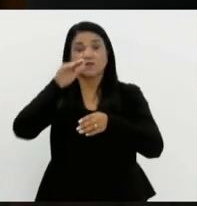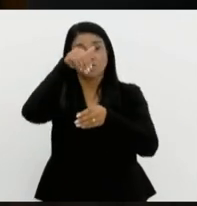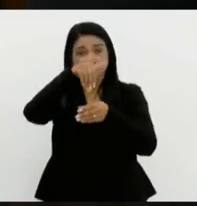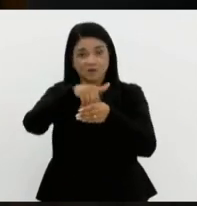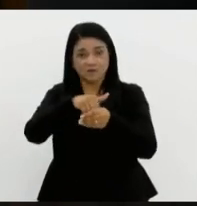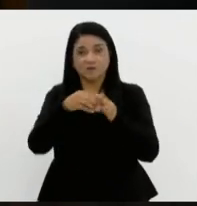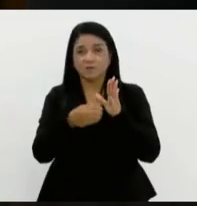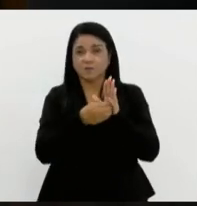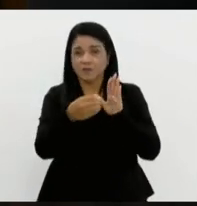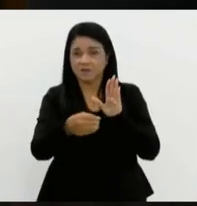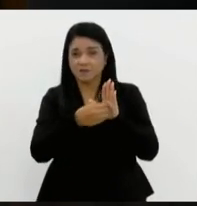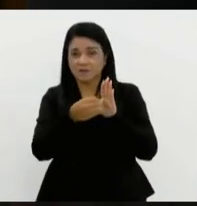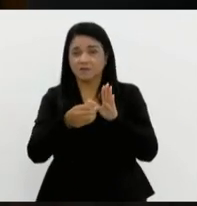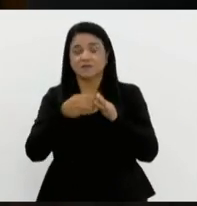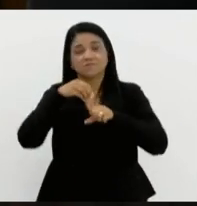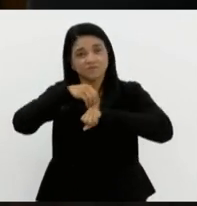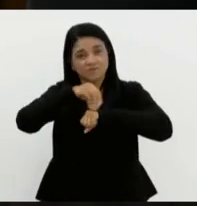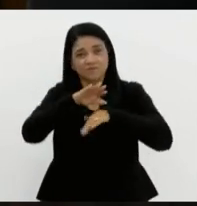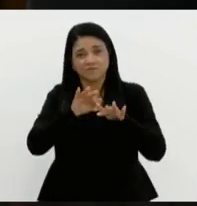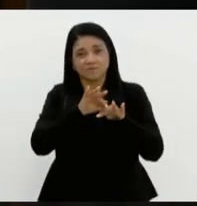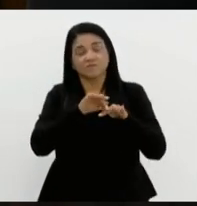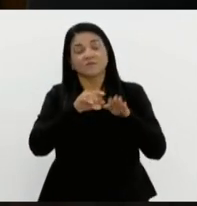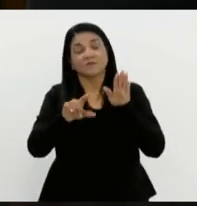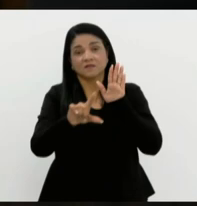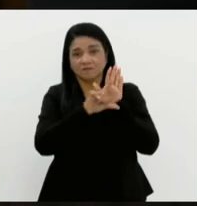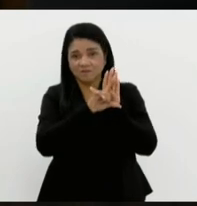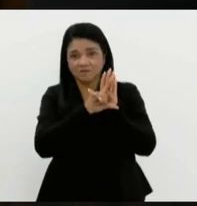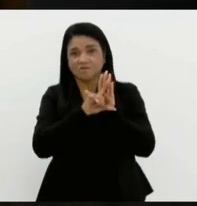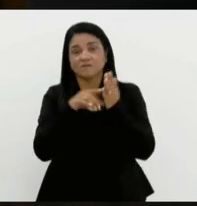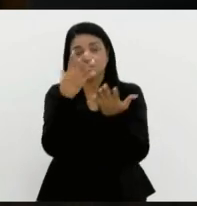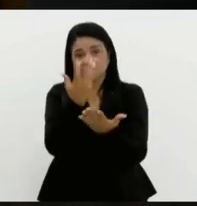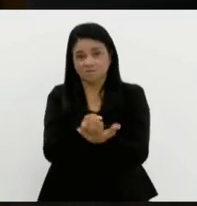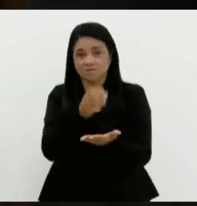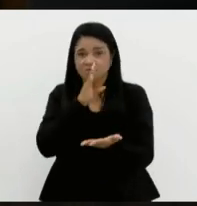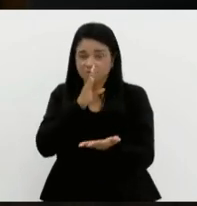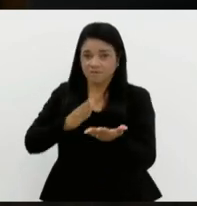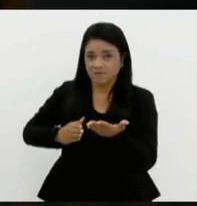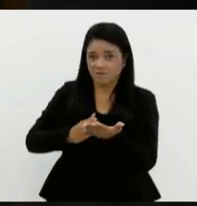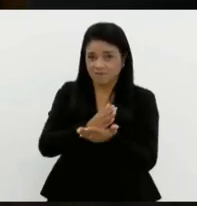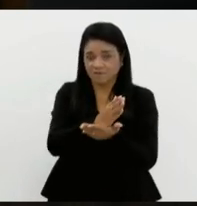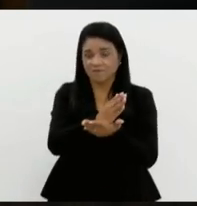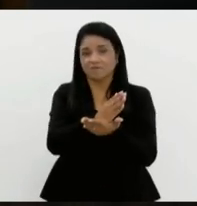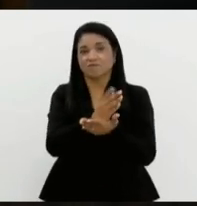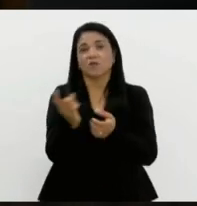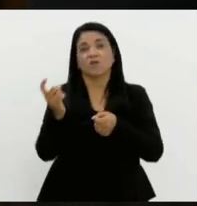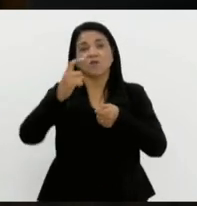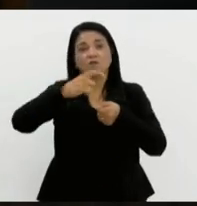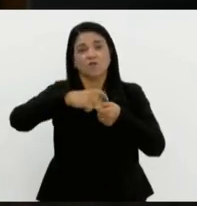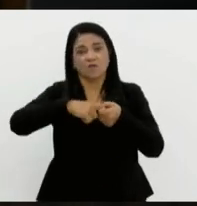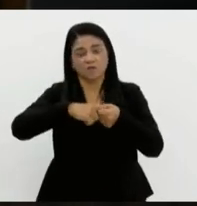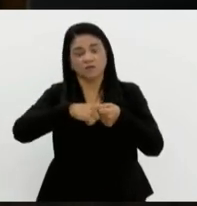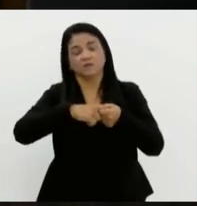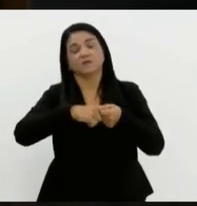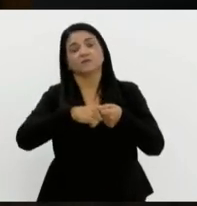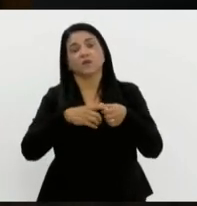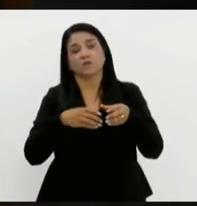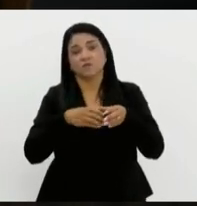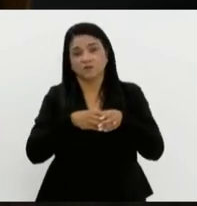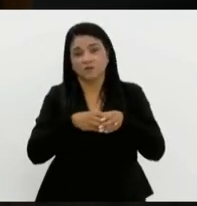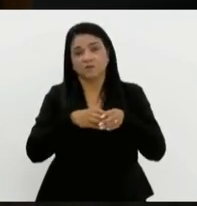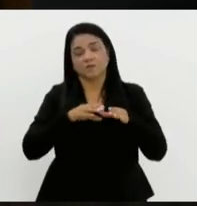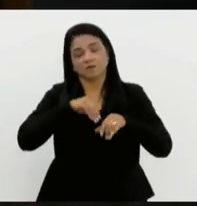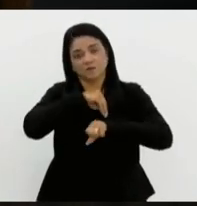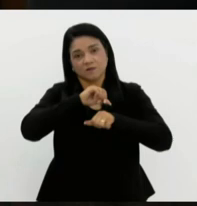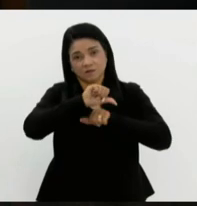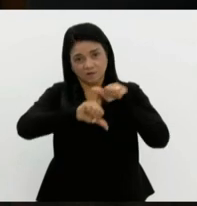o parecer da Comissão de Indicações Legislativas, senhores que aprovam, permaneçam como estão. Aprovado, retorna o autor para transformação e indicação